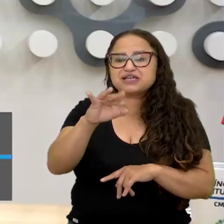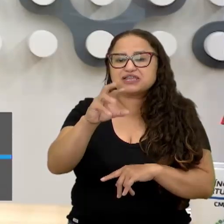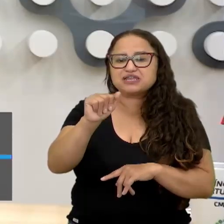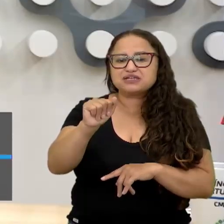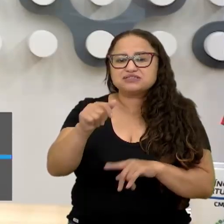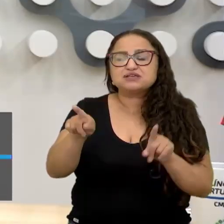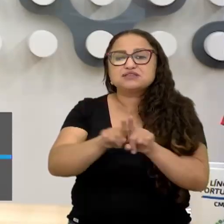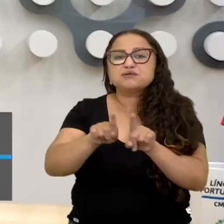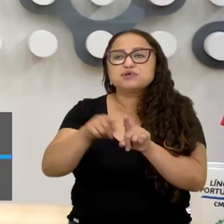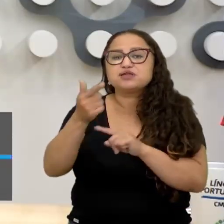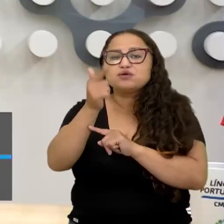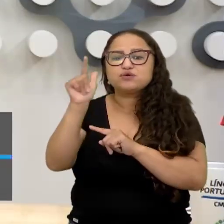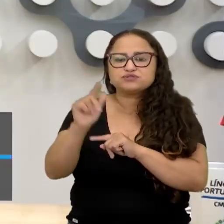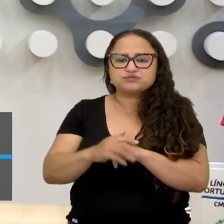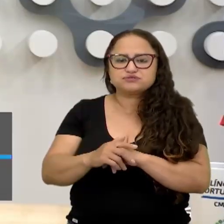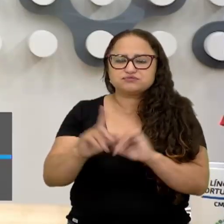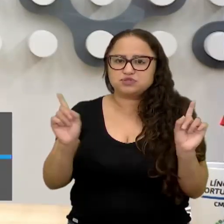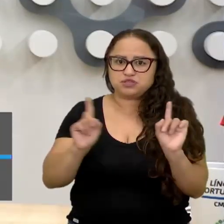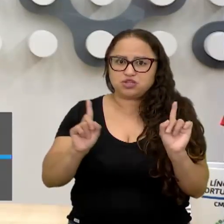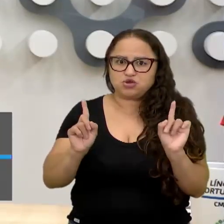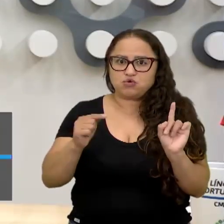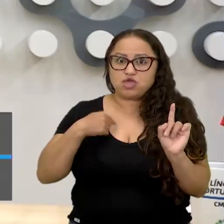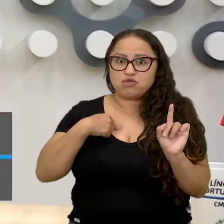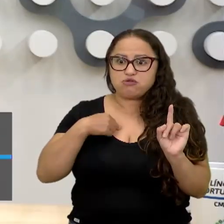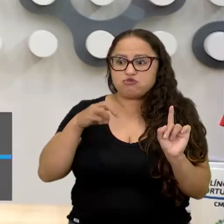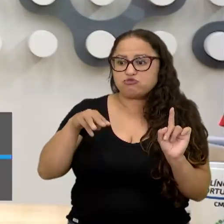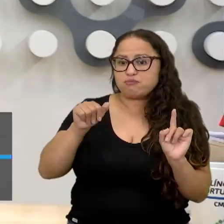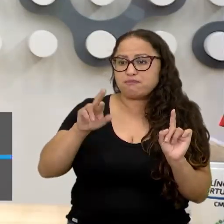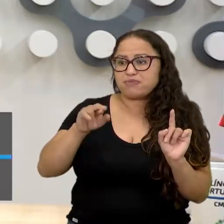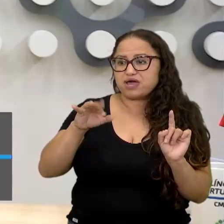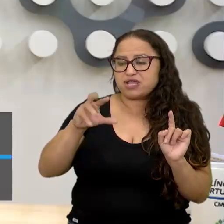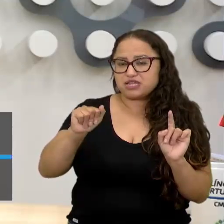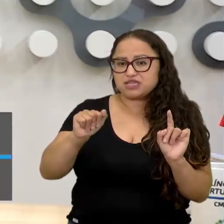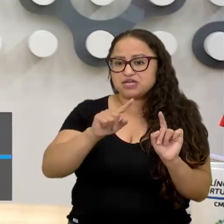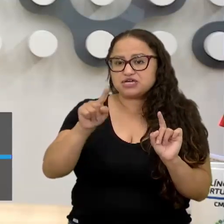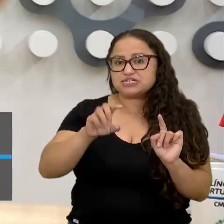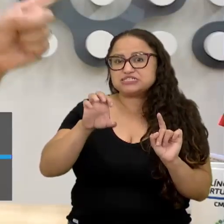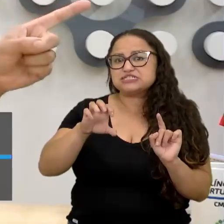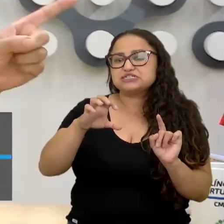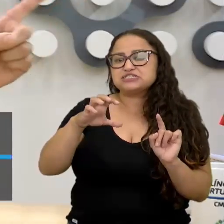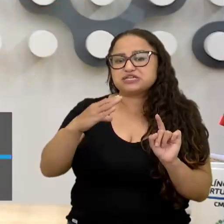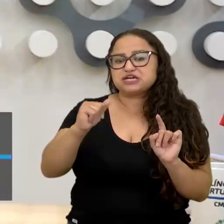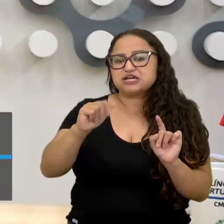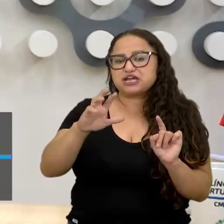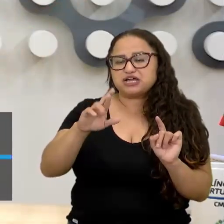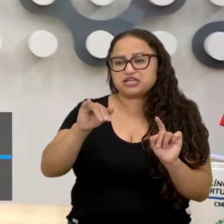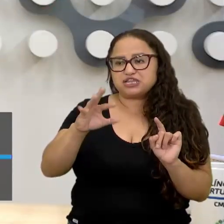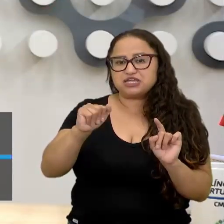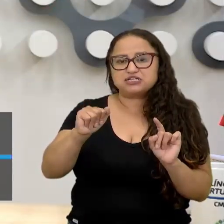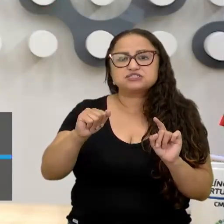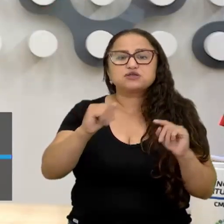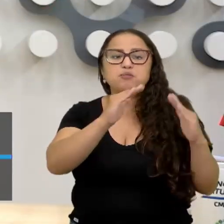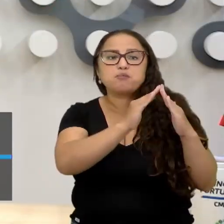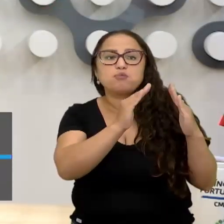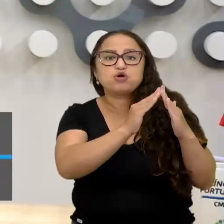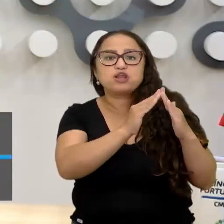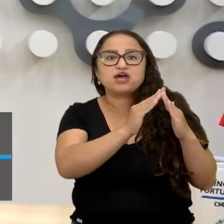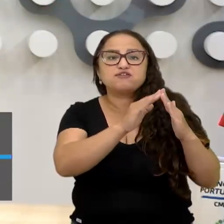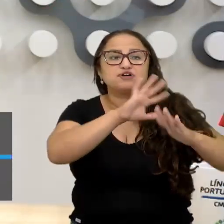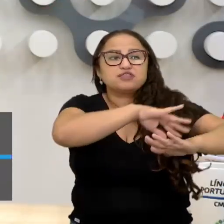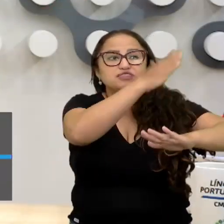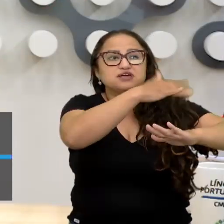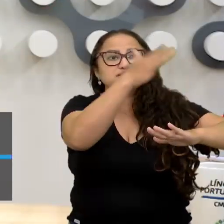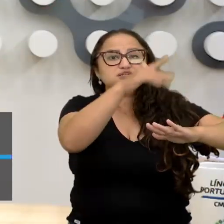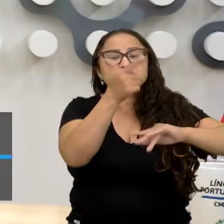outro Zacarias. E ele começa a falar, não, eu sou da Maria, do Zacarias, que morava na serra não sei da onde. Então, e vai tendo outros